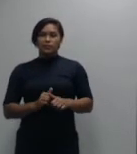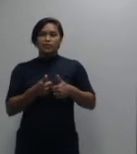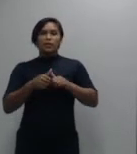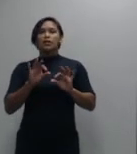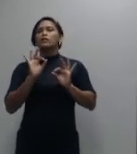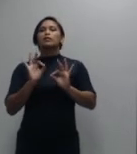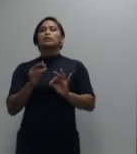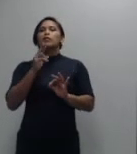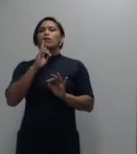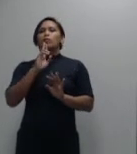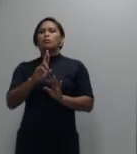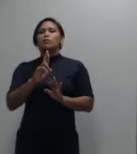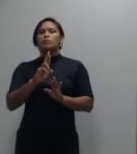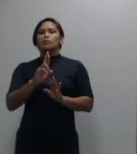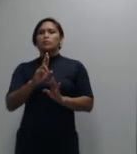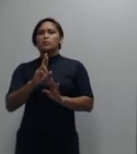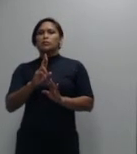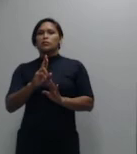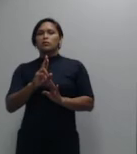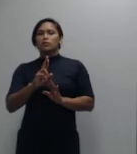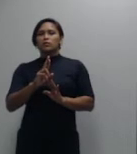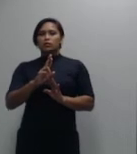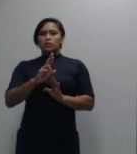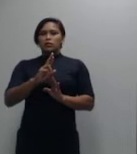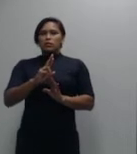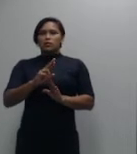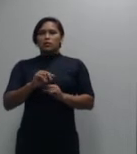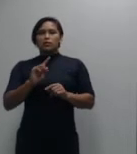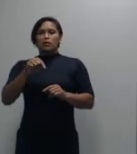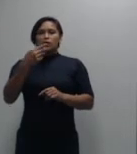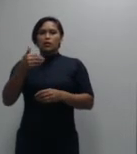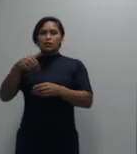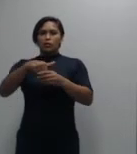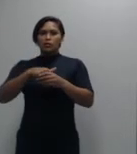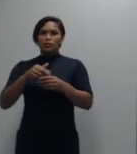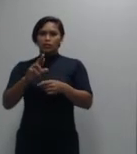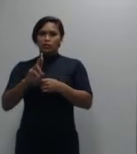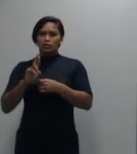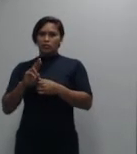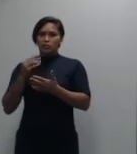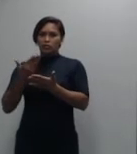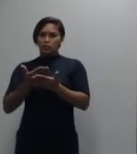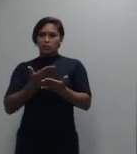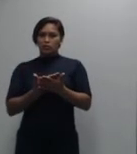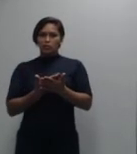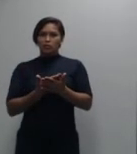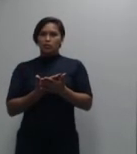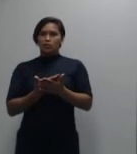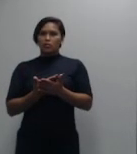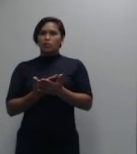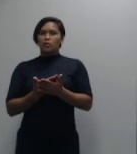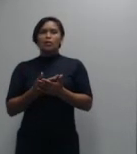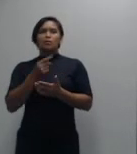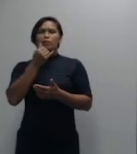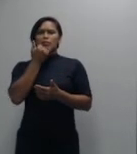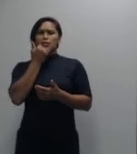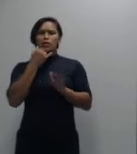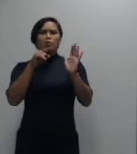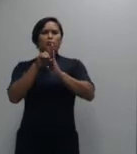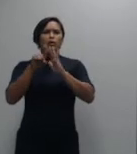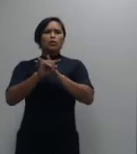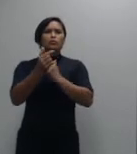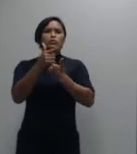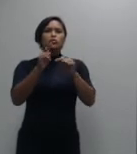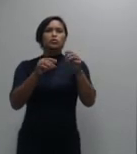vou aqui proclamo mesmo é após o voto-vista do ministro ainda água os senhores ministros se